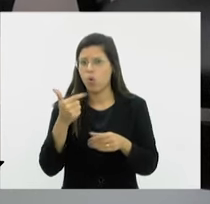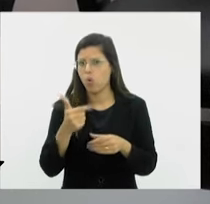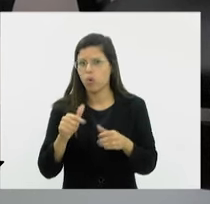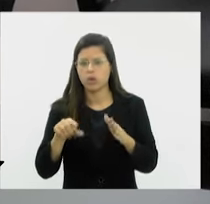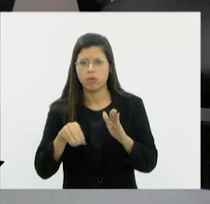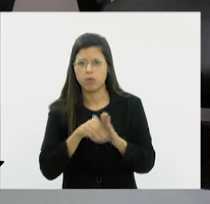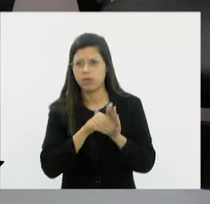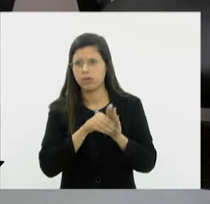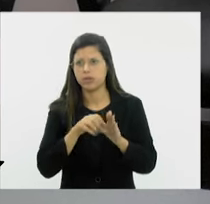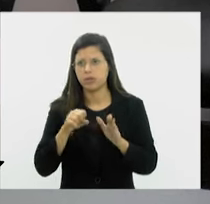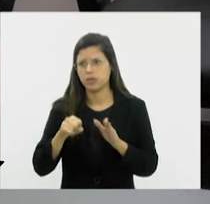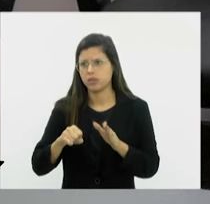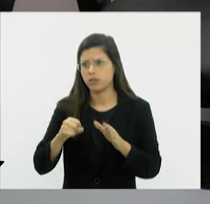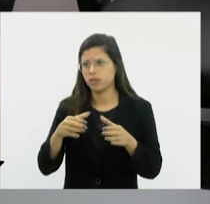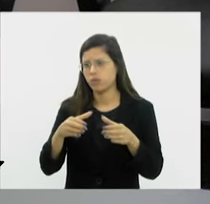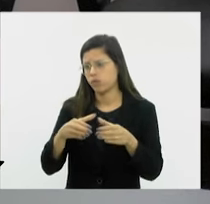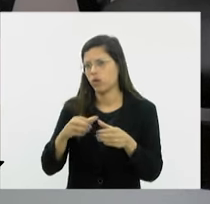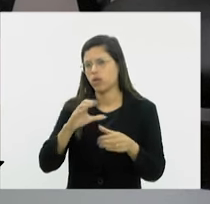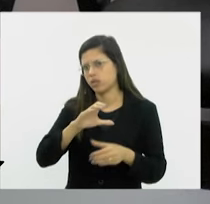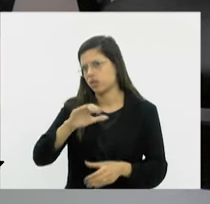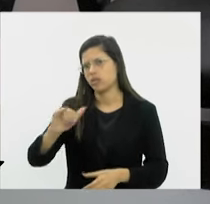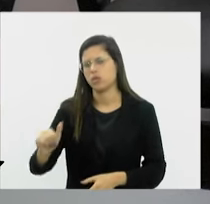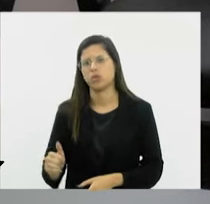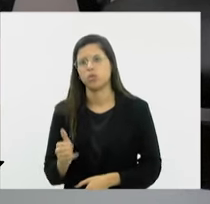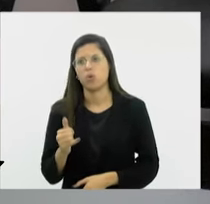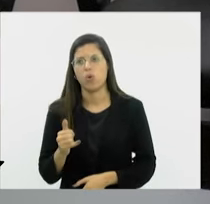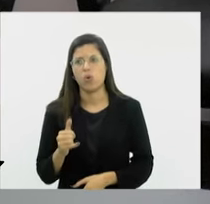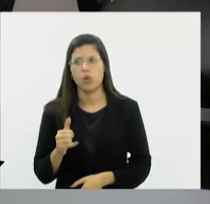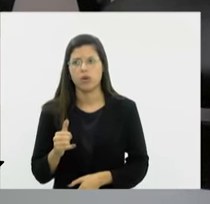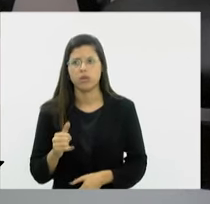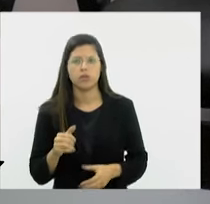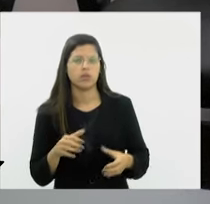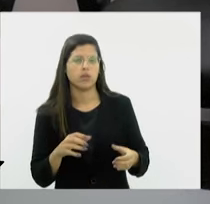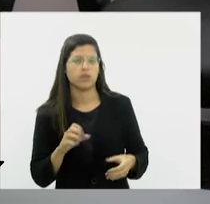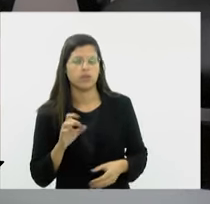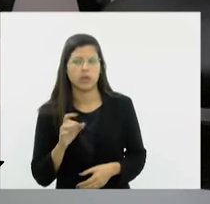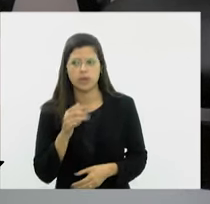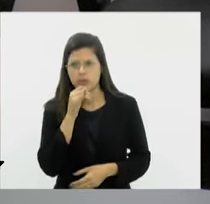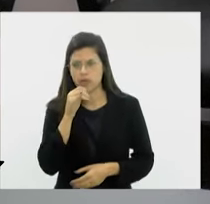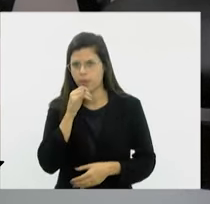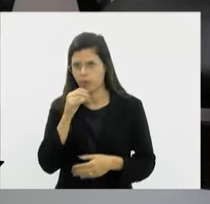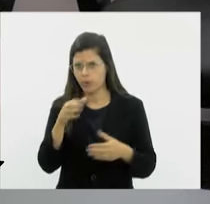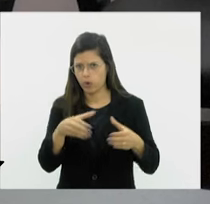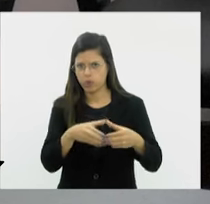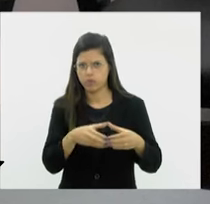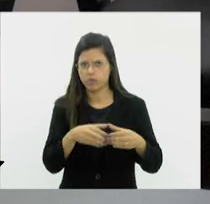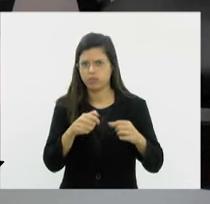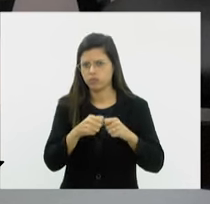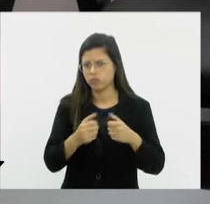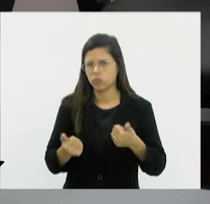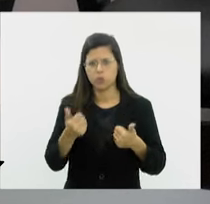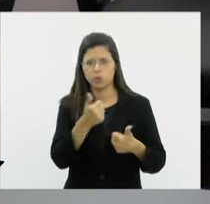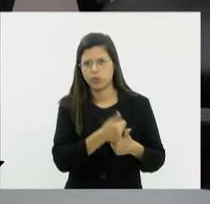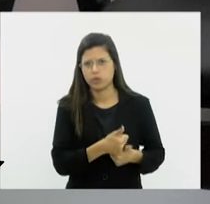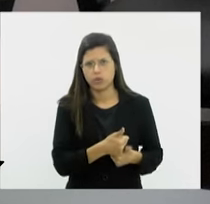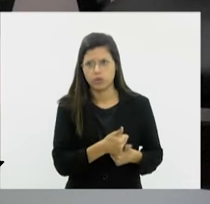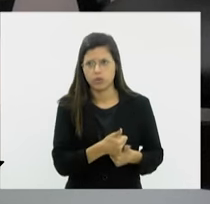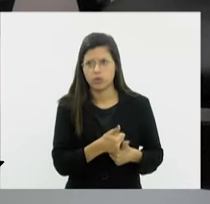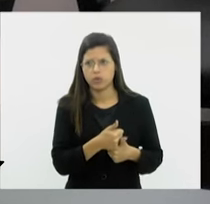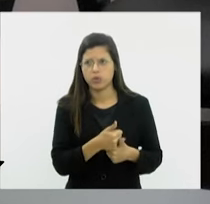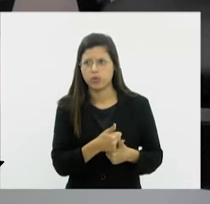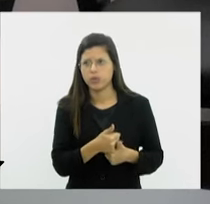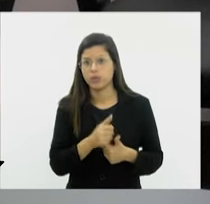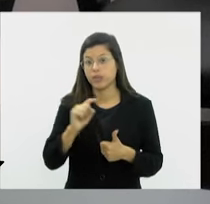vezes votou, mas só quando era acordo. Perfeito. Uma comissão chamou para si, por exemplo, fazer um substitutivo